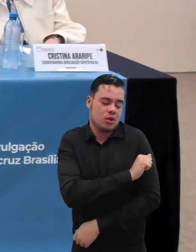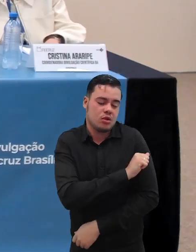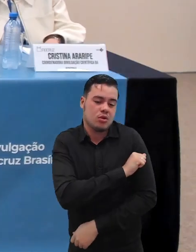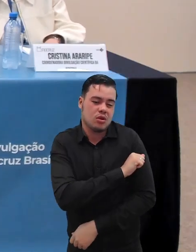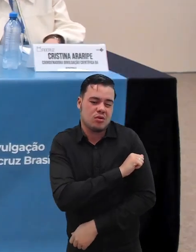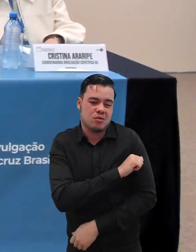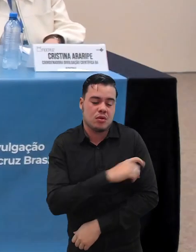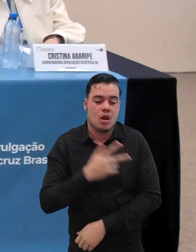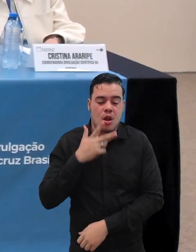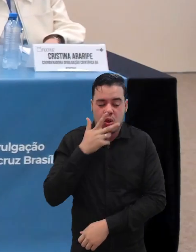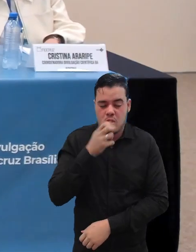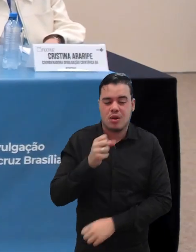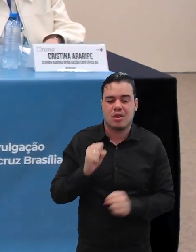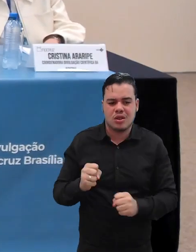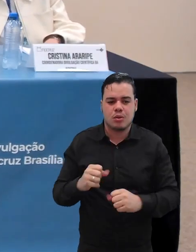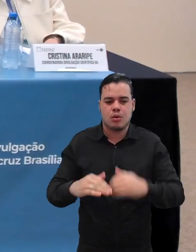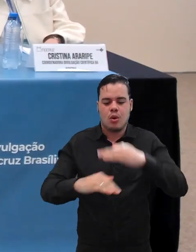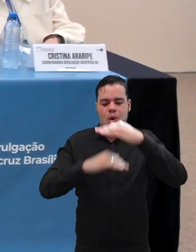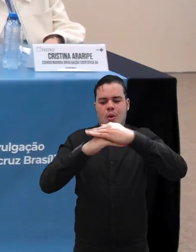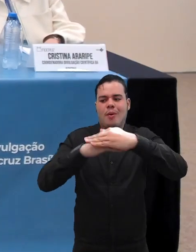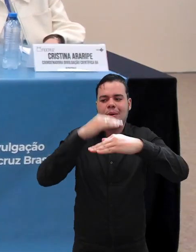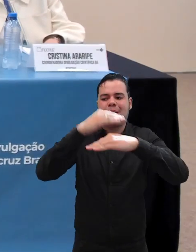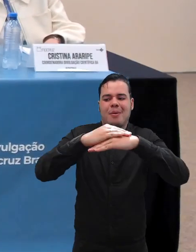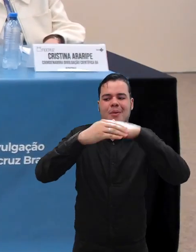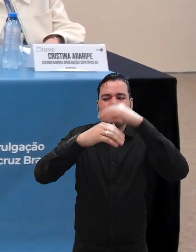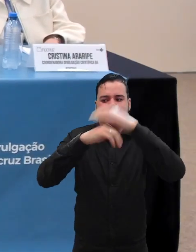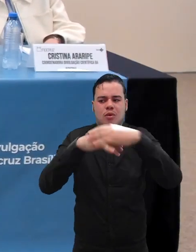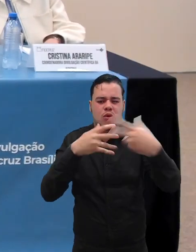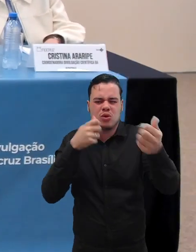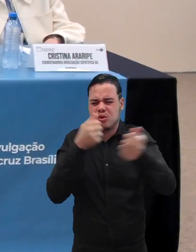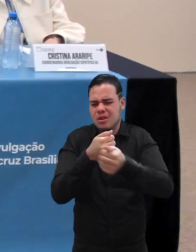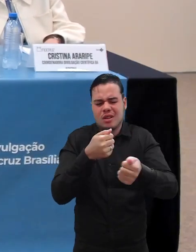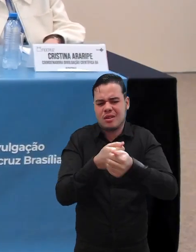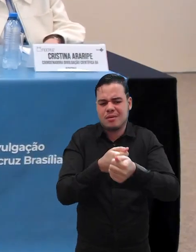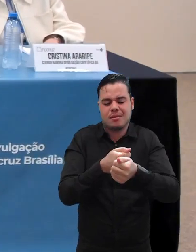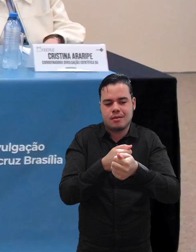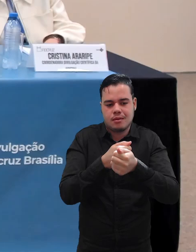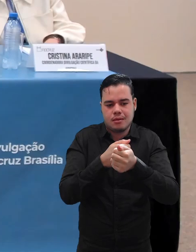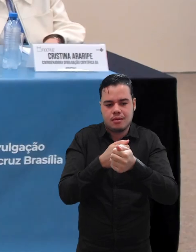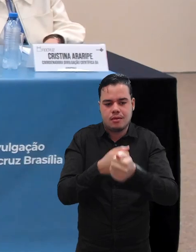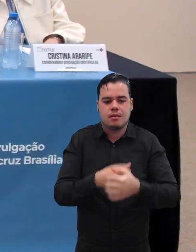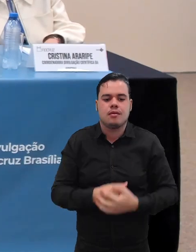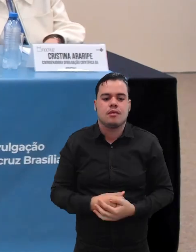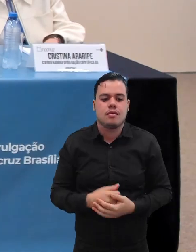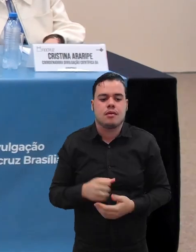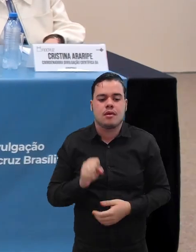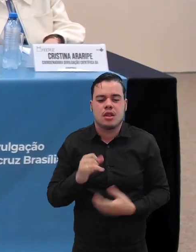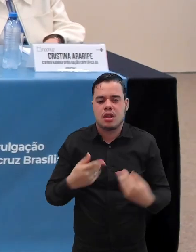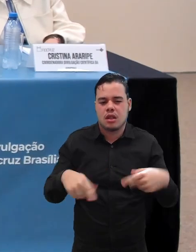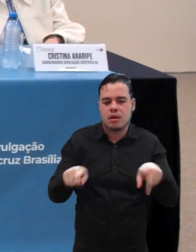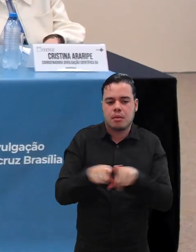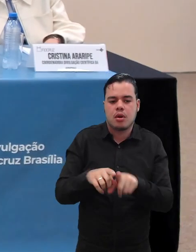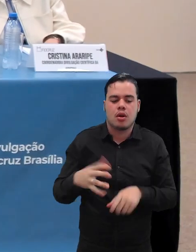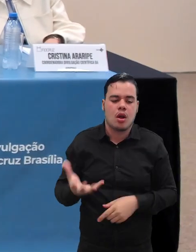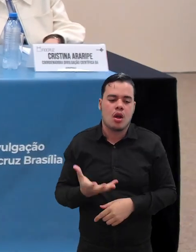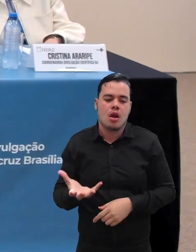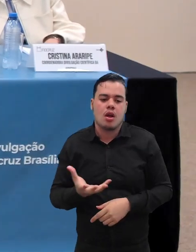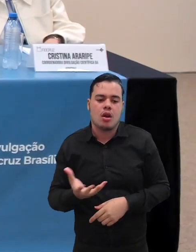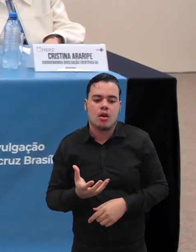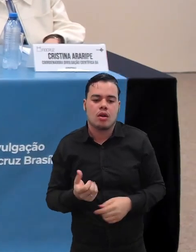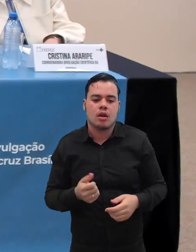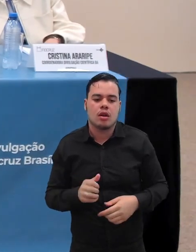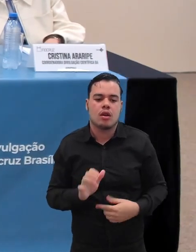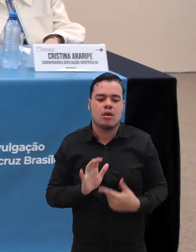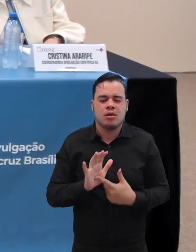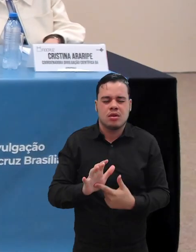pode fazer essa soma positiva e importante. E eu também quero manifestar aqui a minha alegria